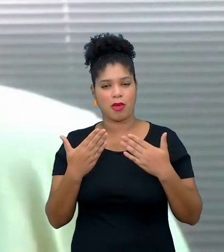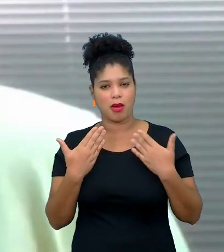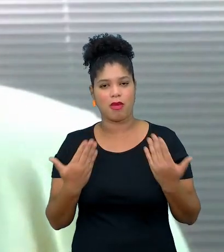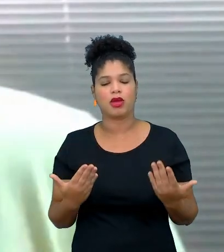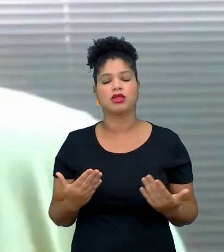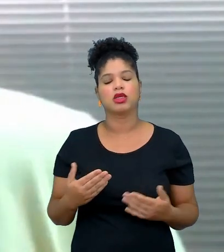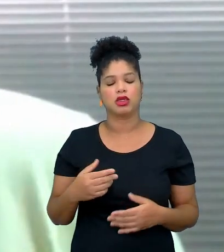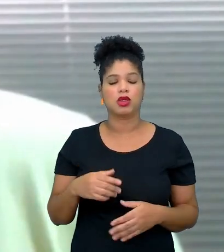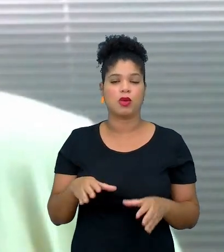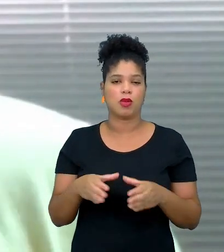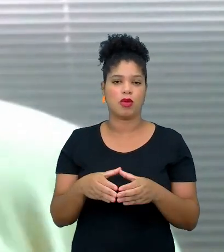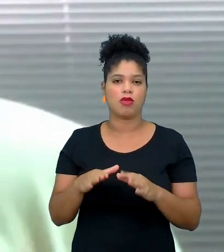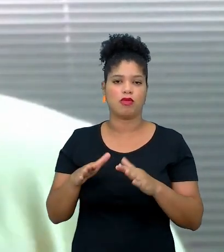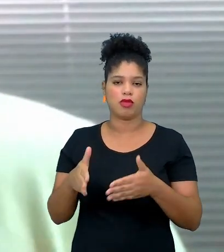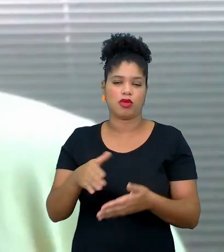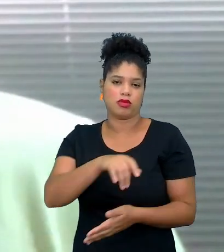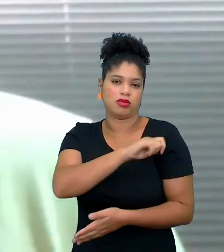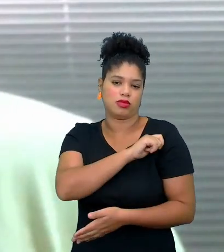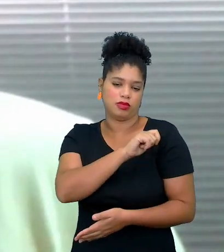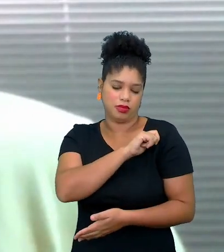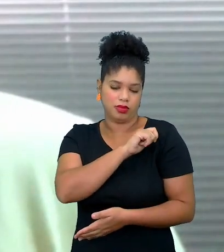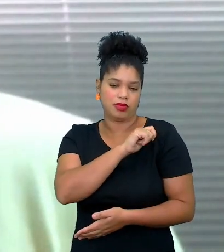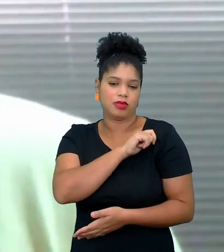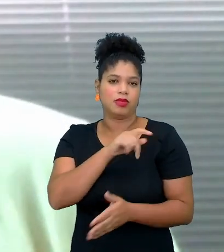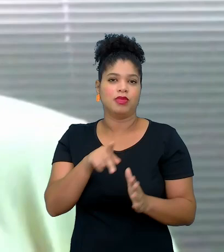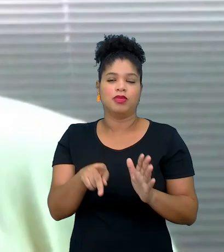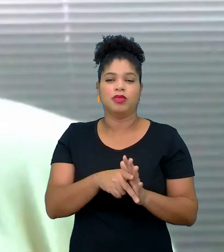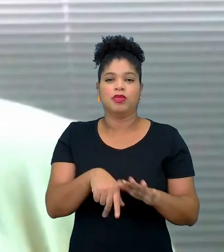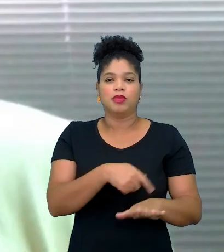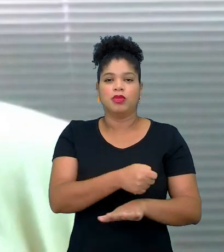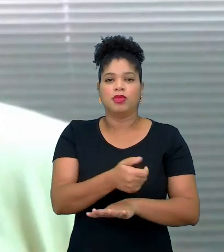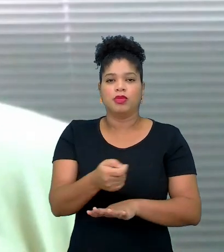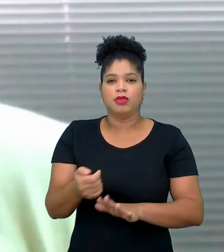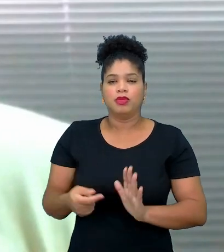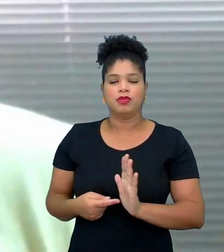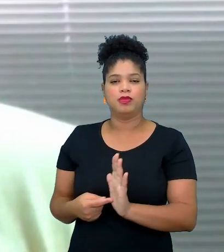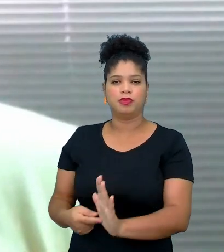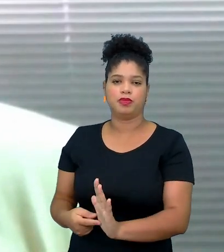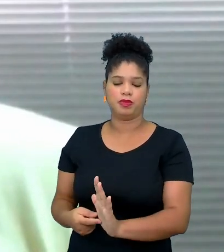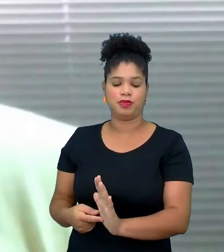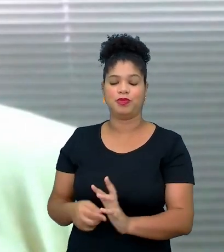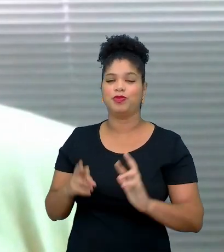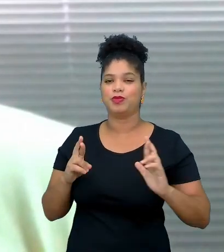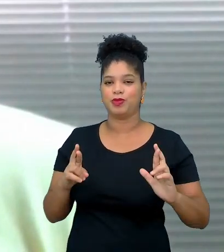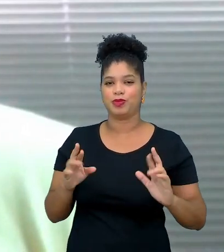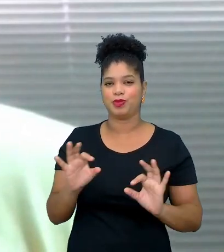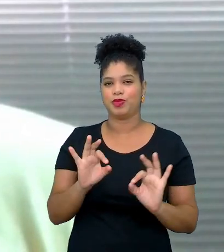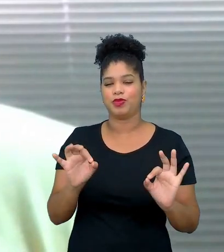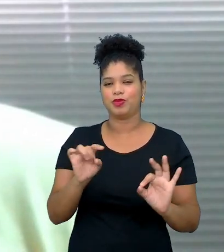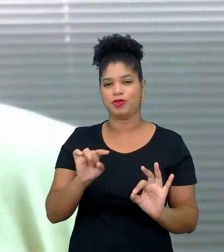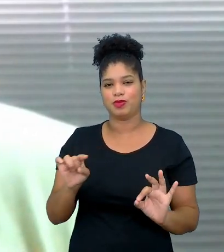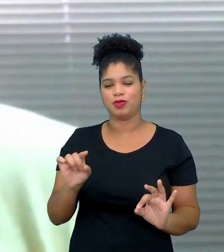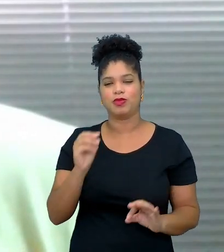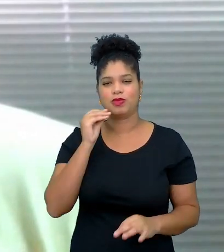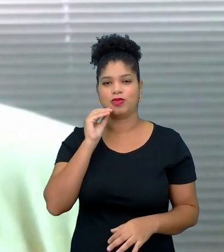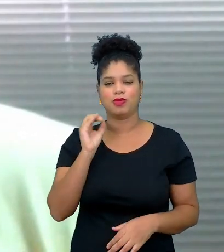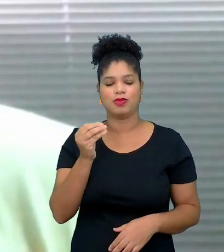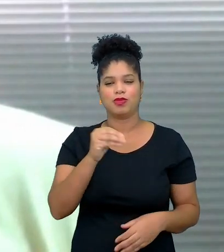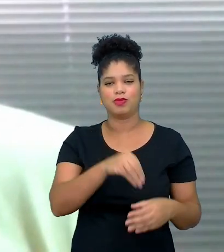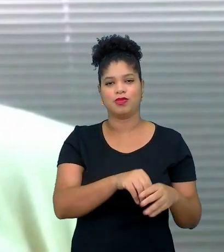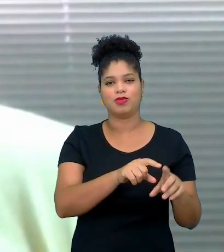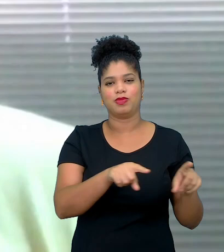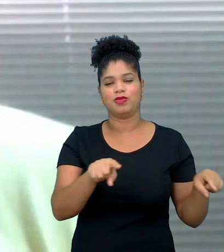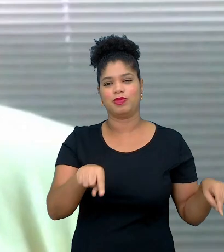tendo à luz, né, estando à luz do problema das fake news, que ela seja muito rica dentro da sala de